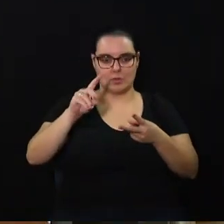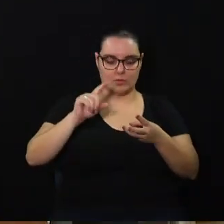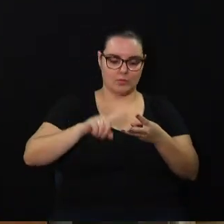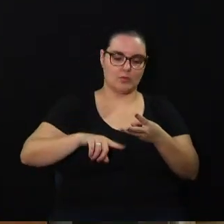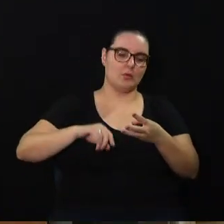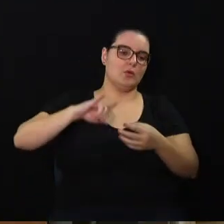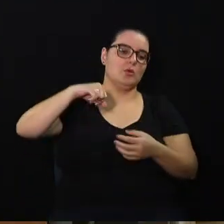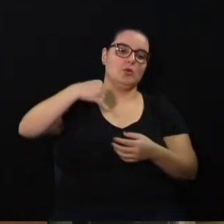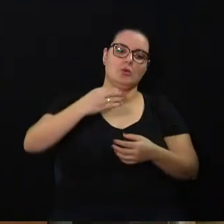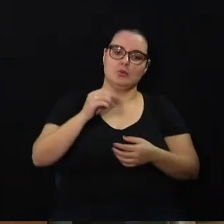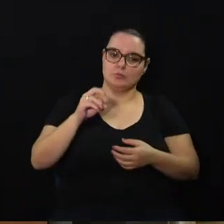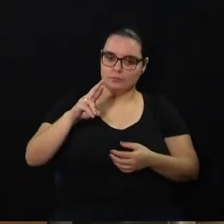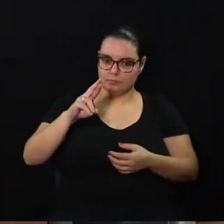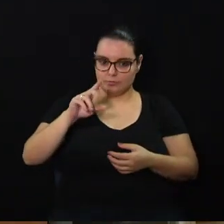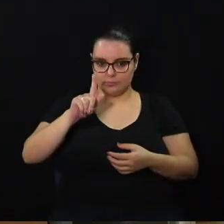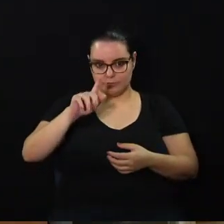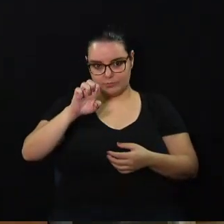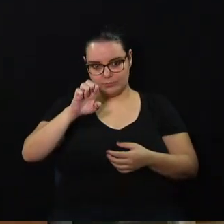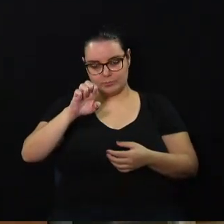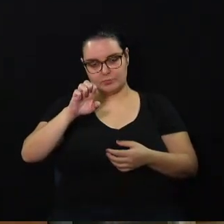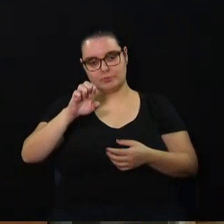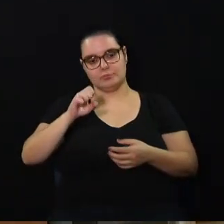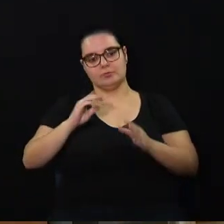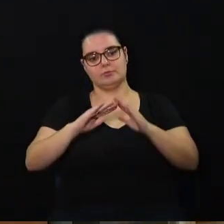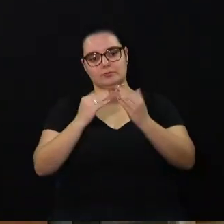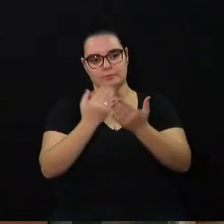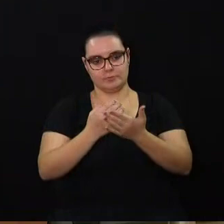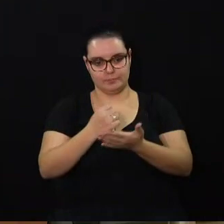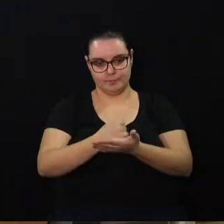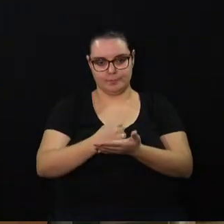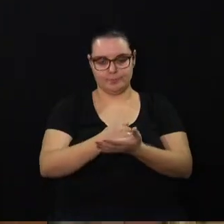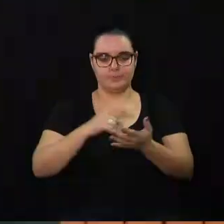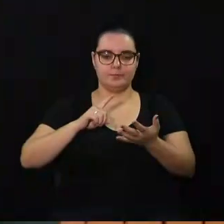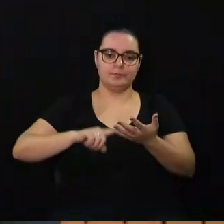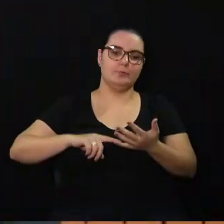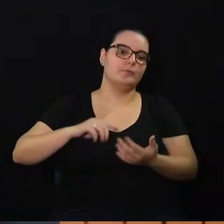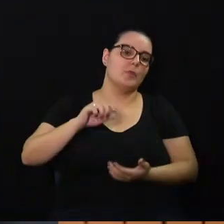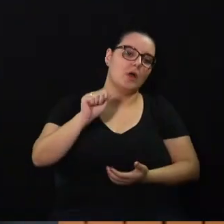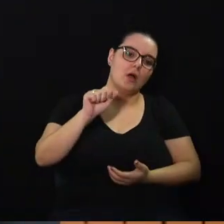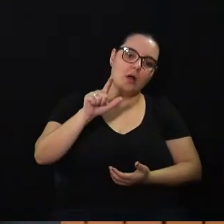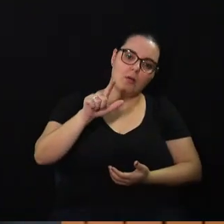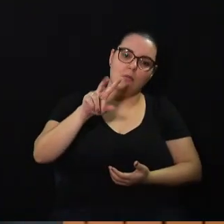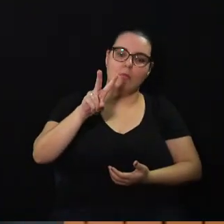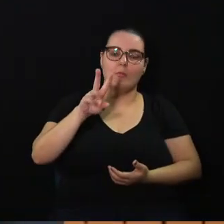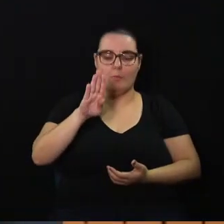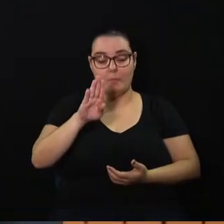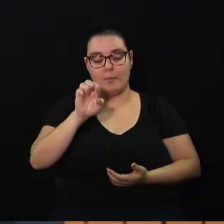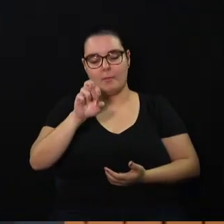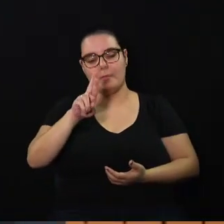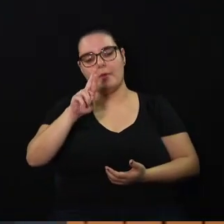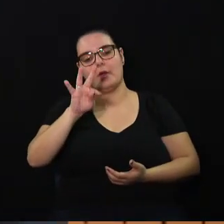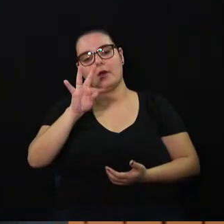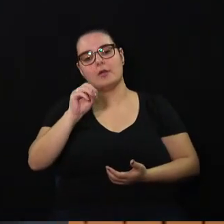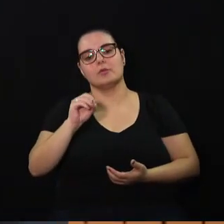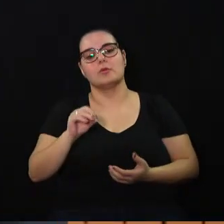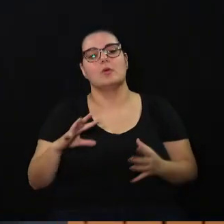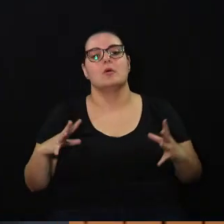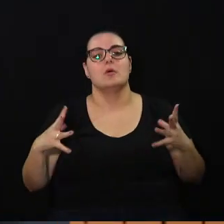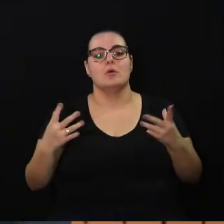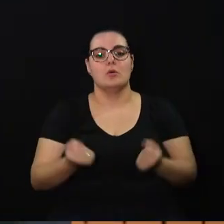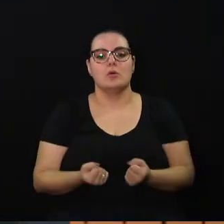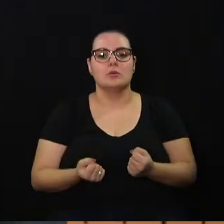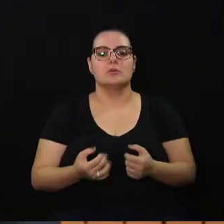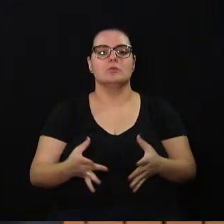jorge da farmácia vereador professor alberto a presença desses vereadores demonstram a importância